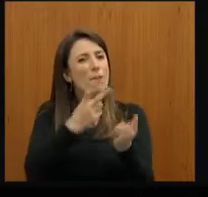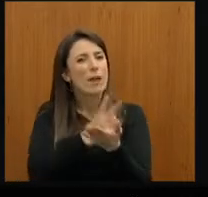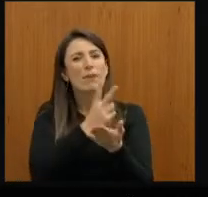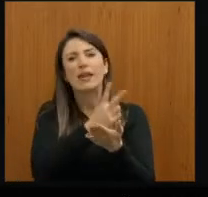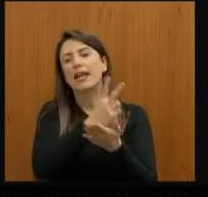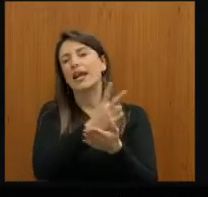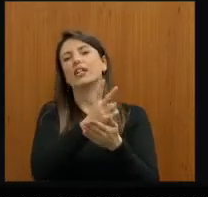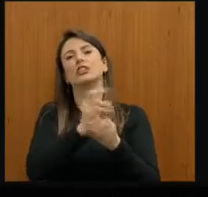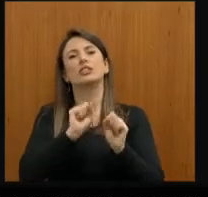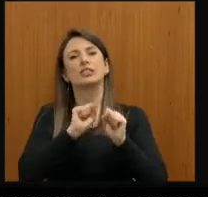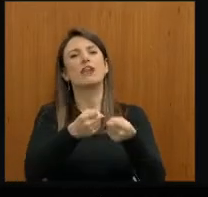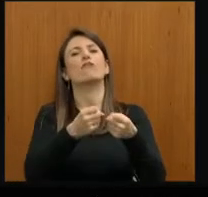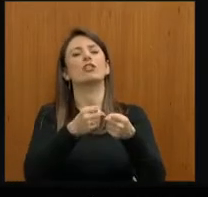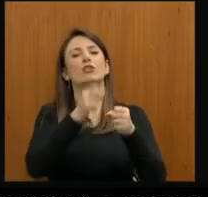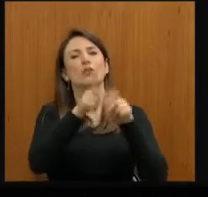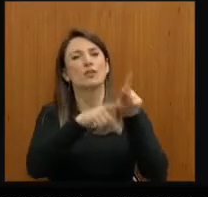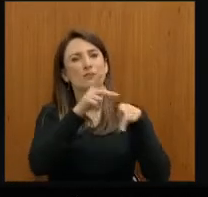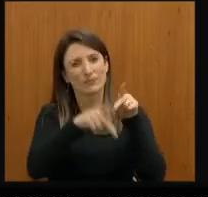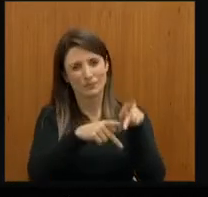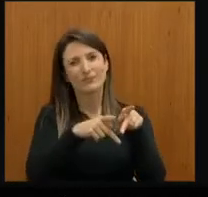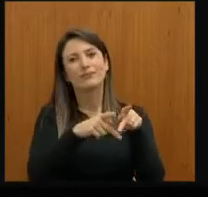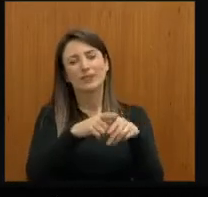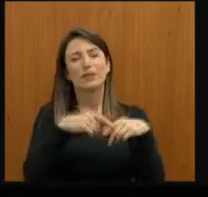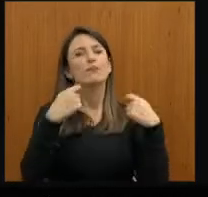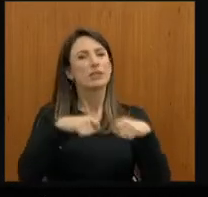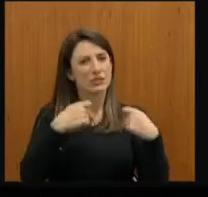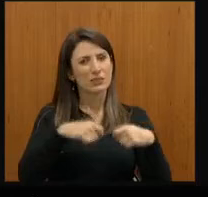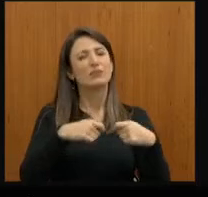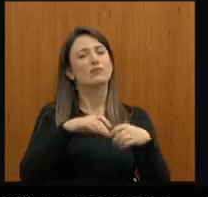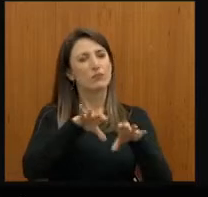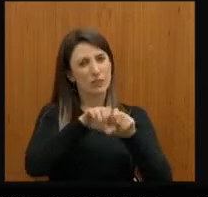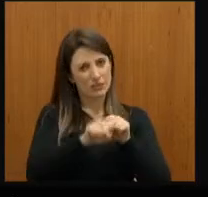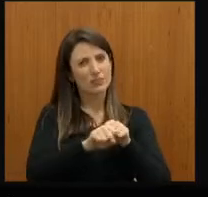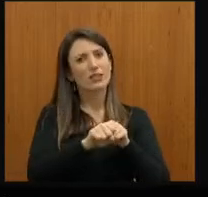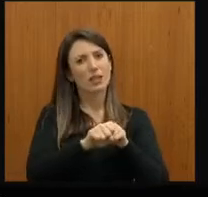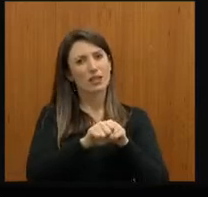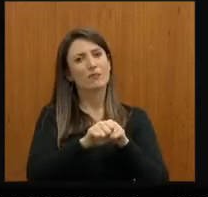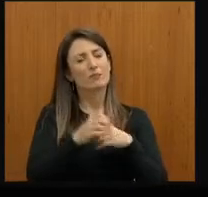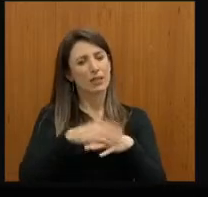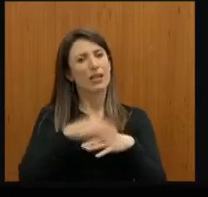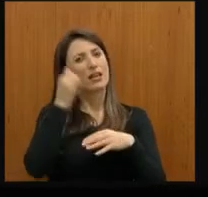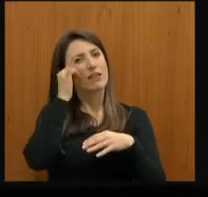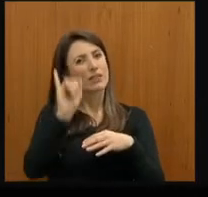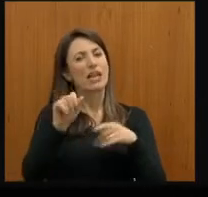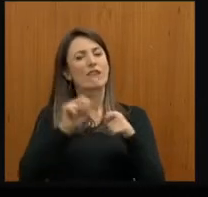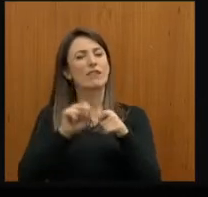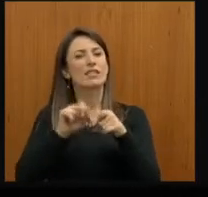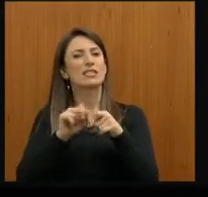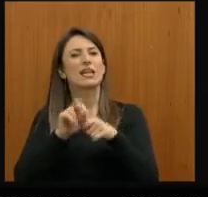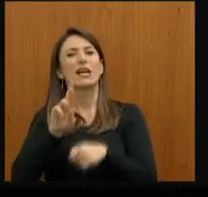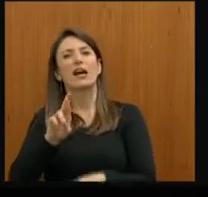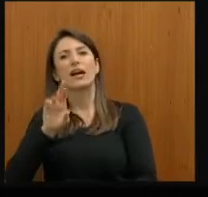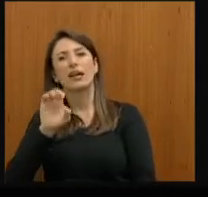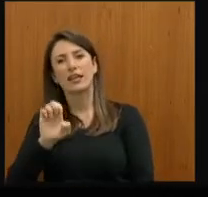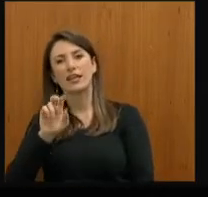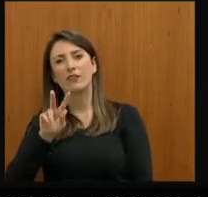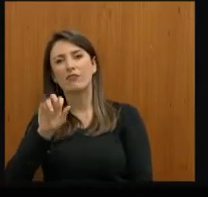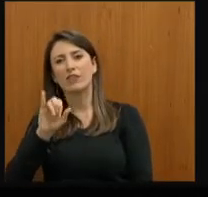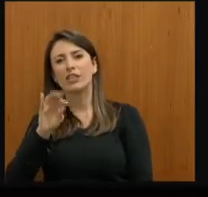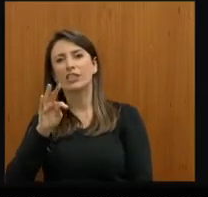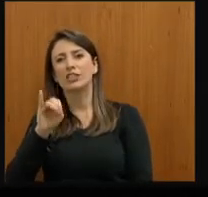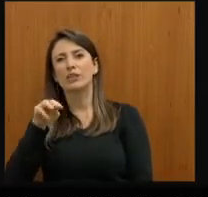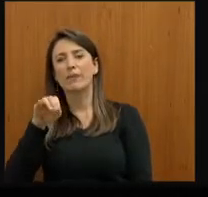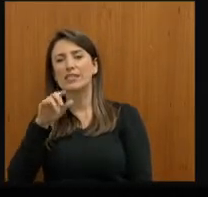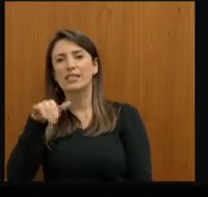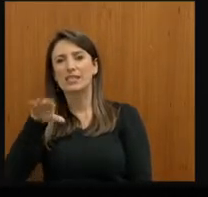uma formação Permanente em gênero é para não incorrer numa revitimização independente da tua ou não na